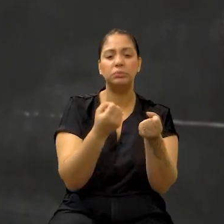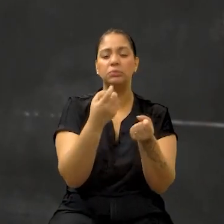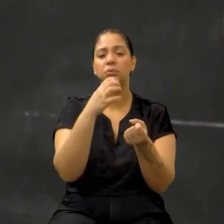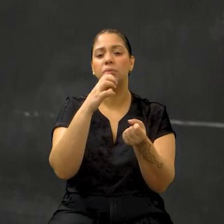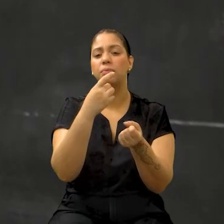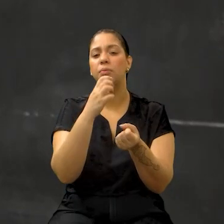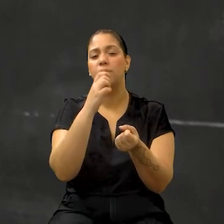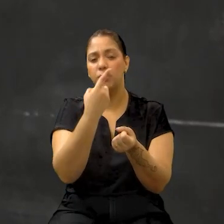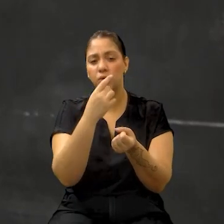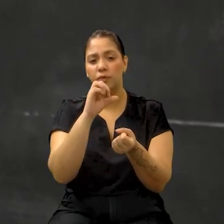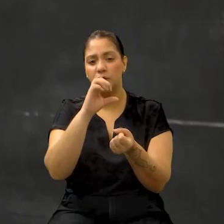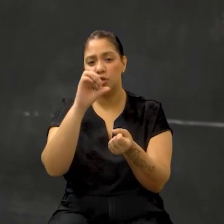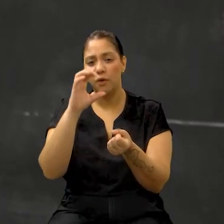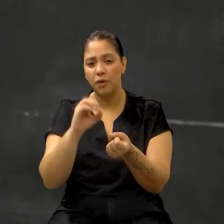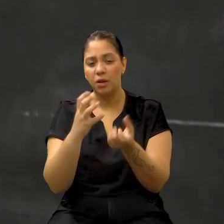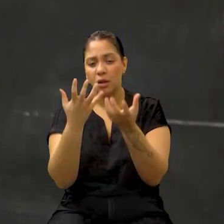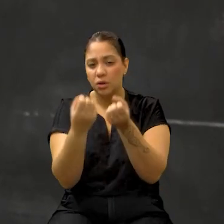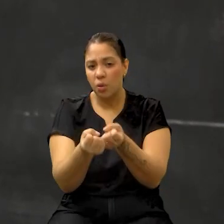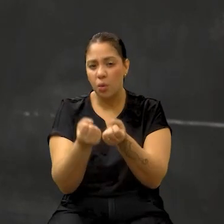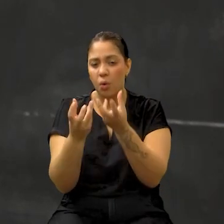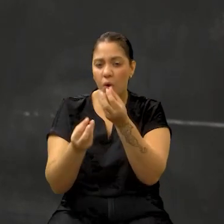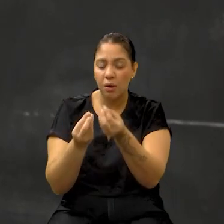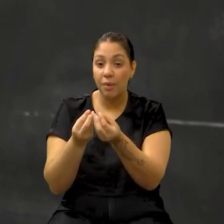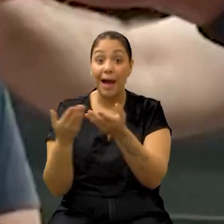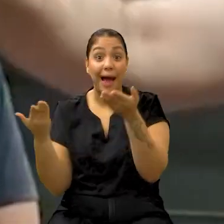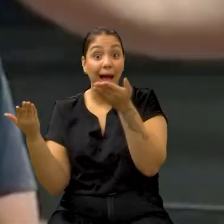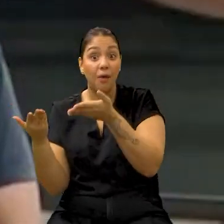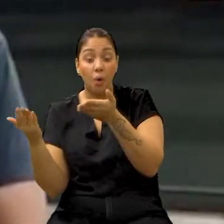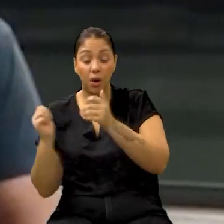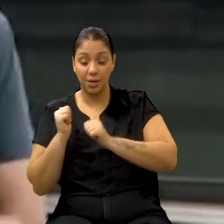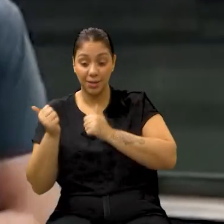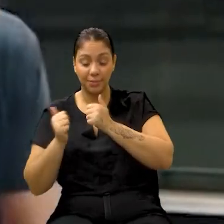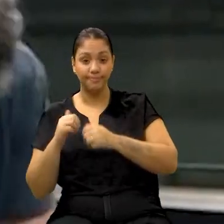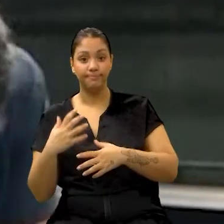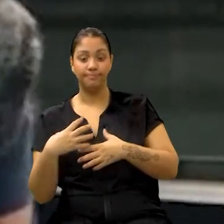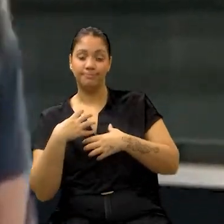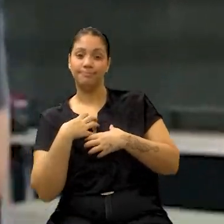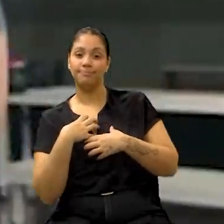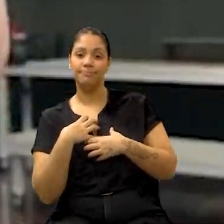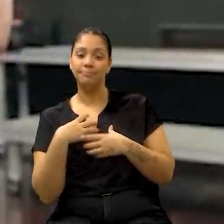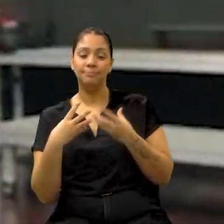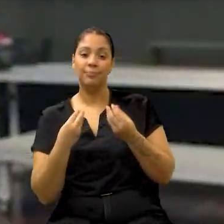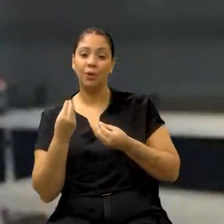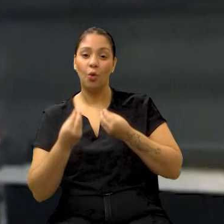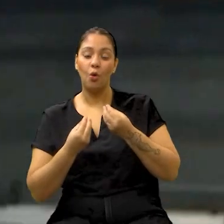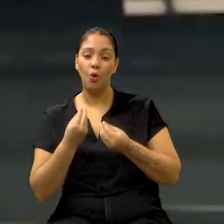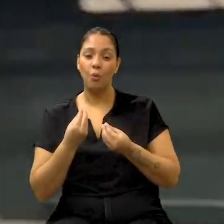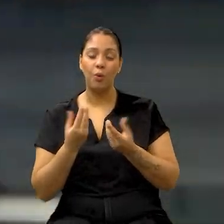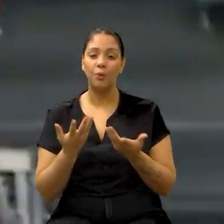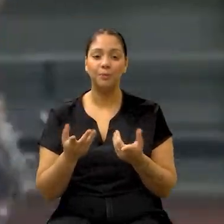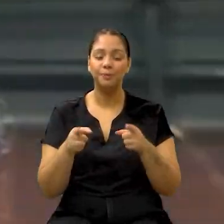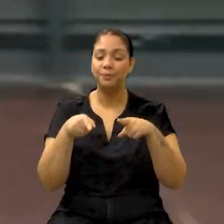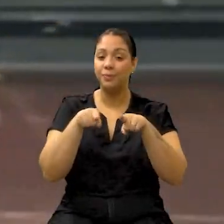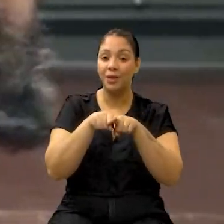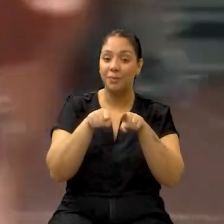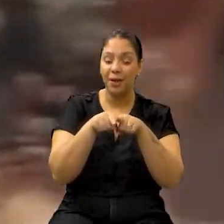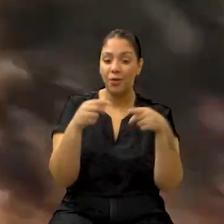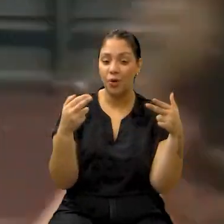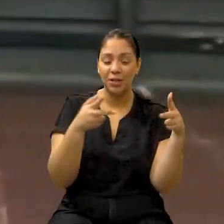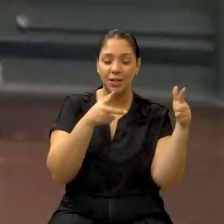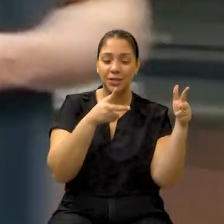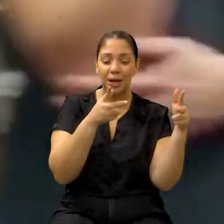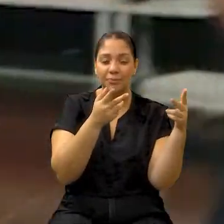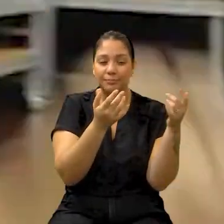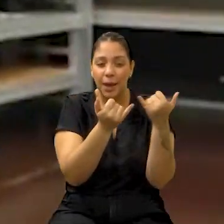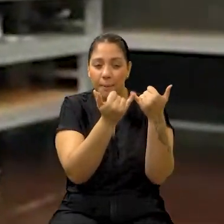anos 90, como que os atores sentem agora, o que que a gente pode trazer